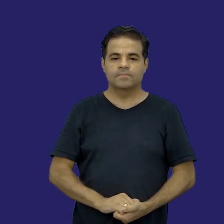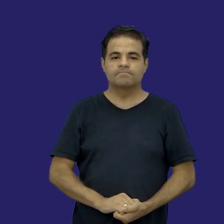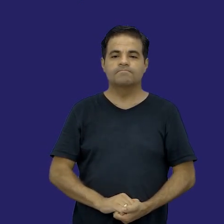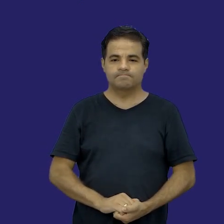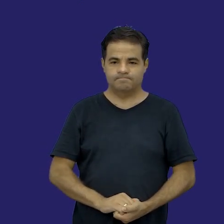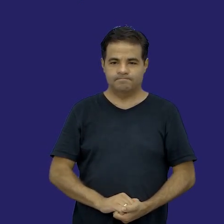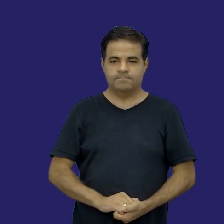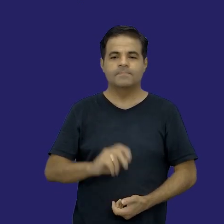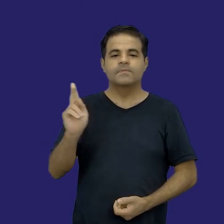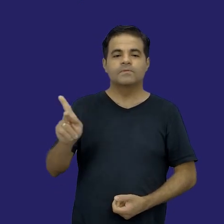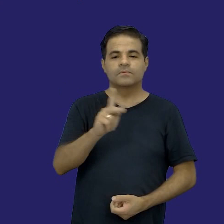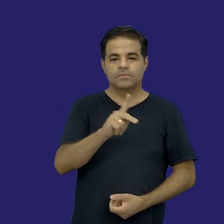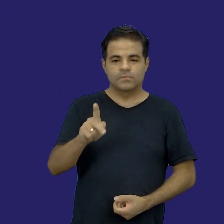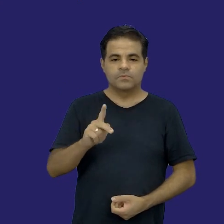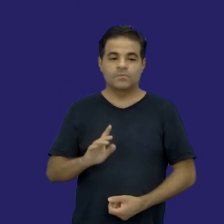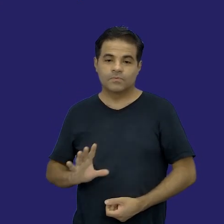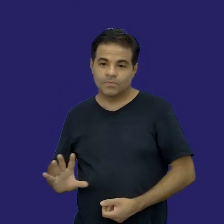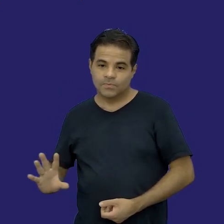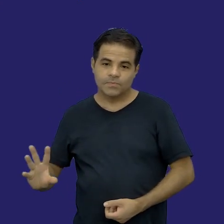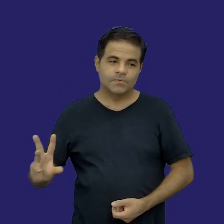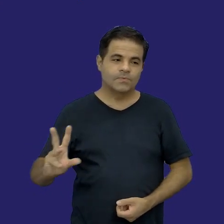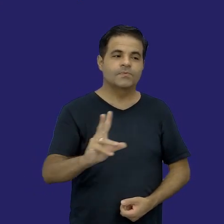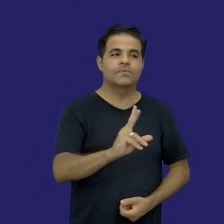Então, professores, professoras,